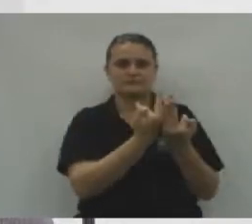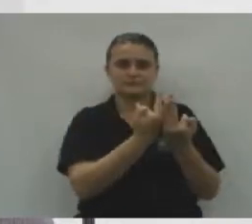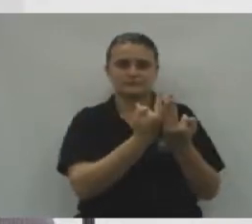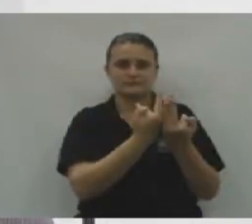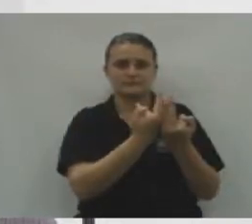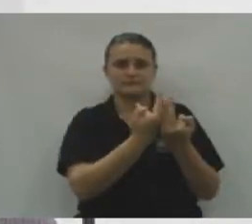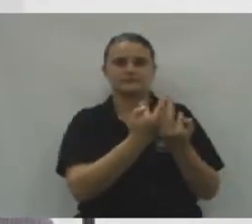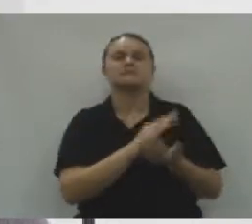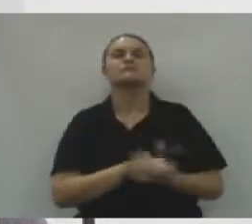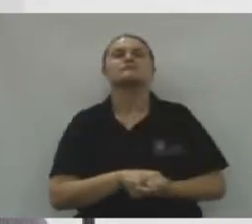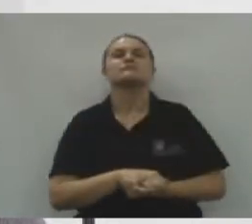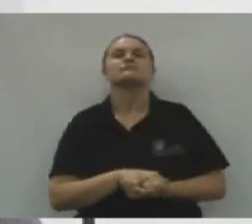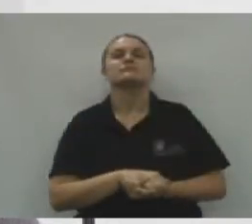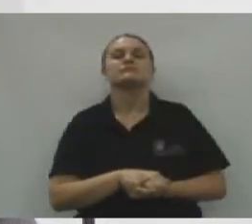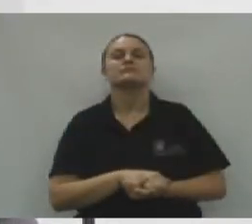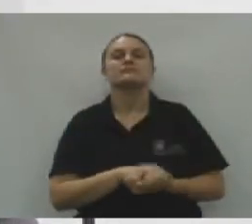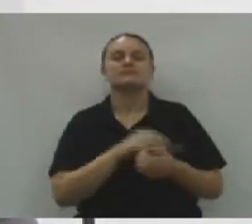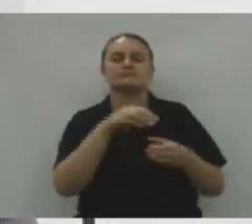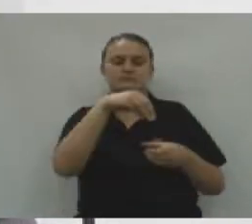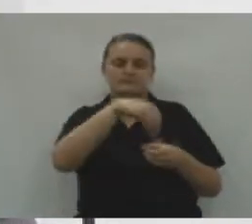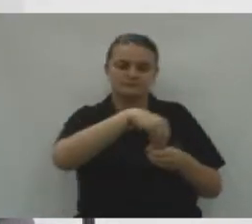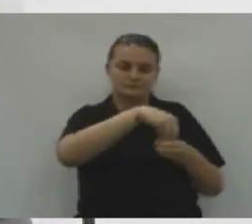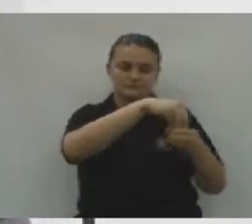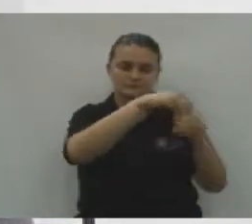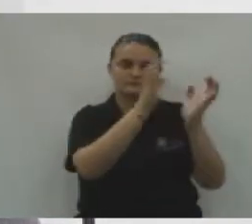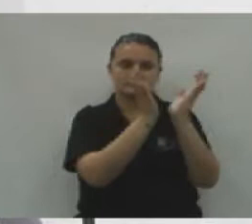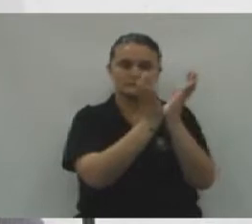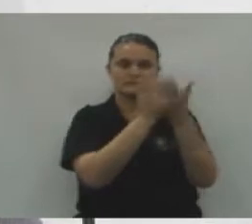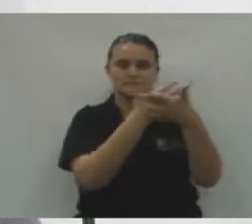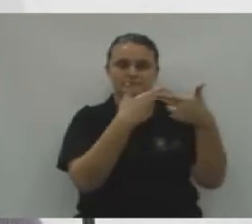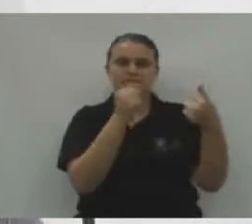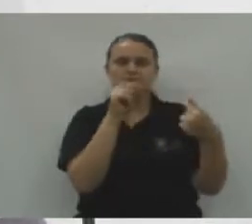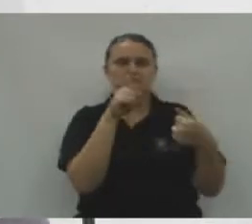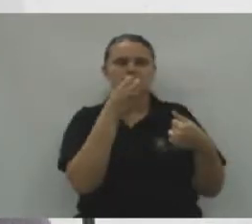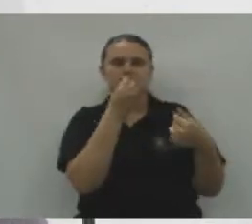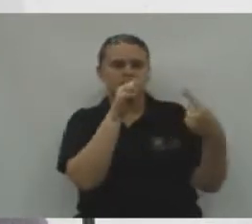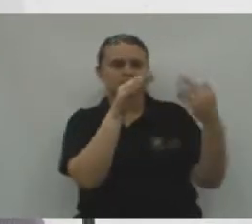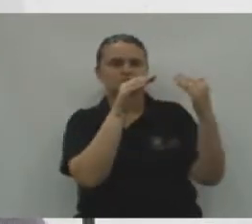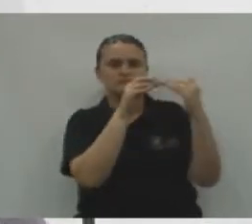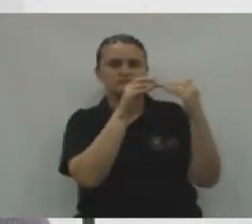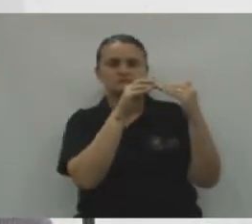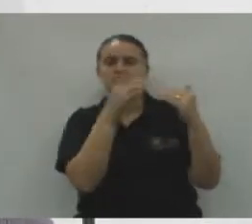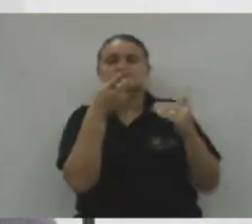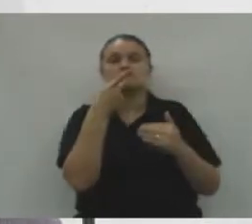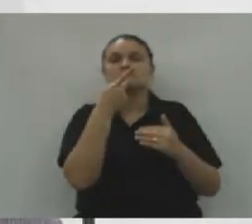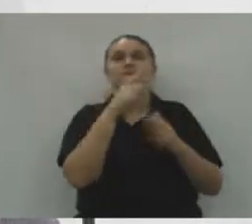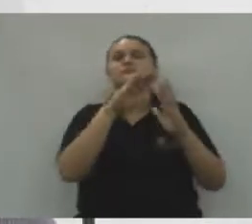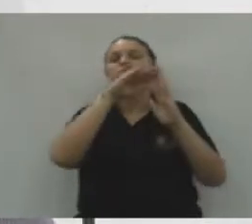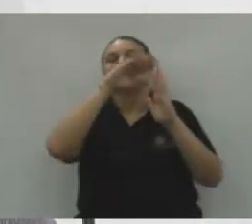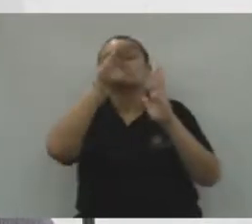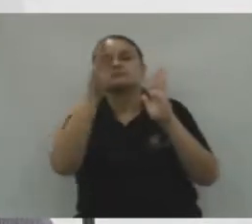cadeia produtiva de olericultura se encaixa bem. Não estou dizendo que todas as